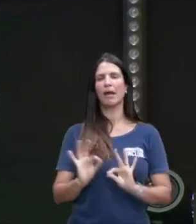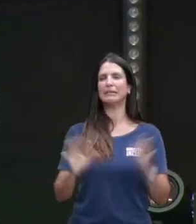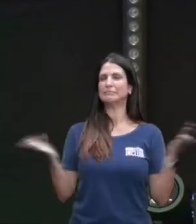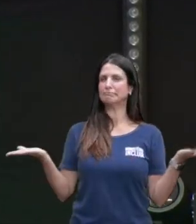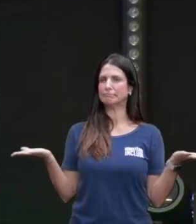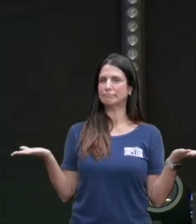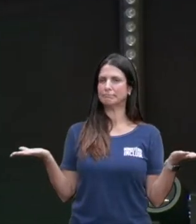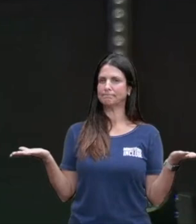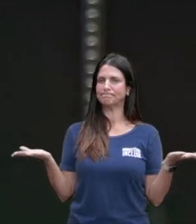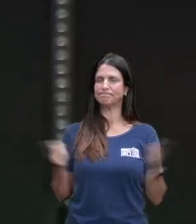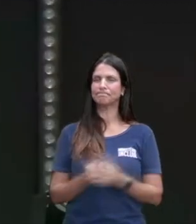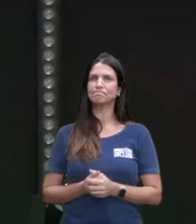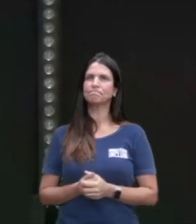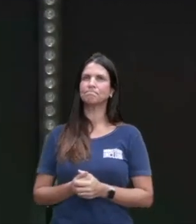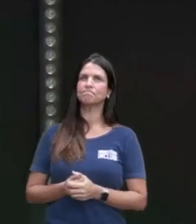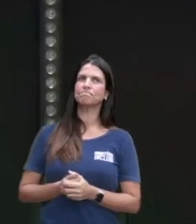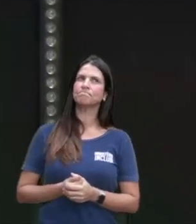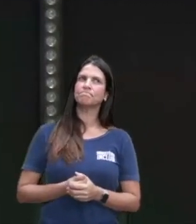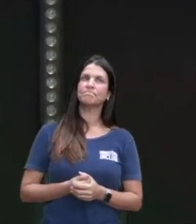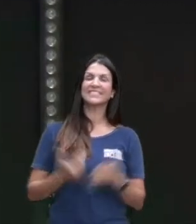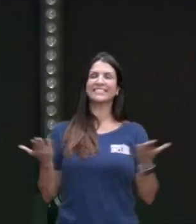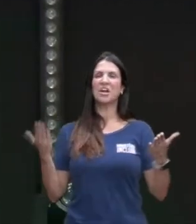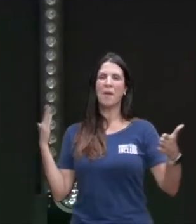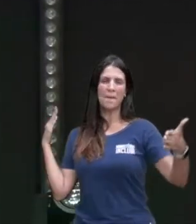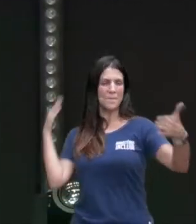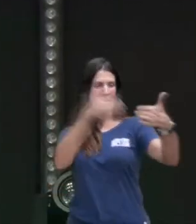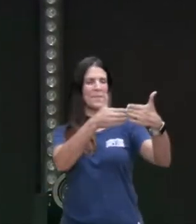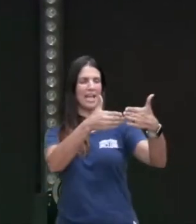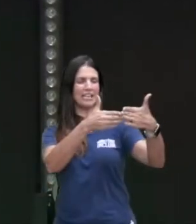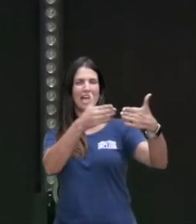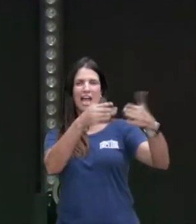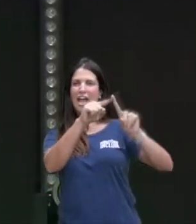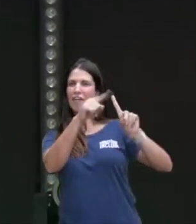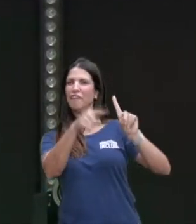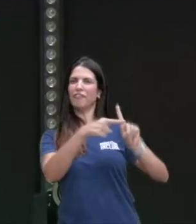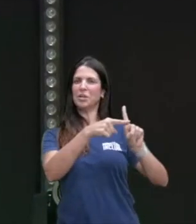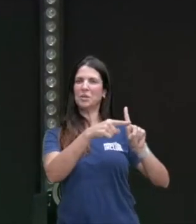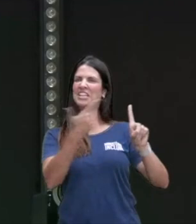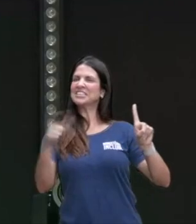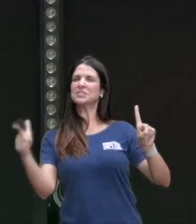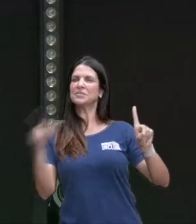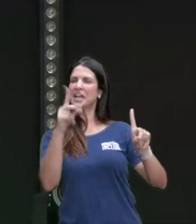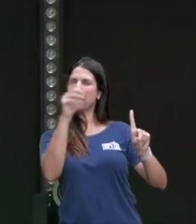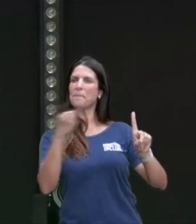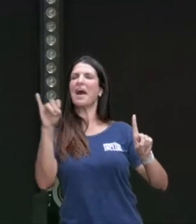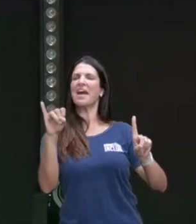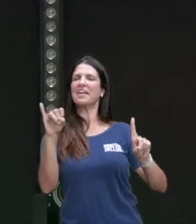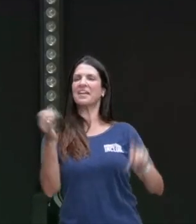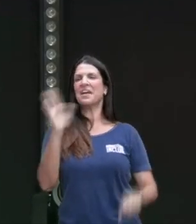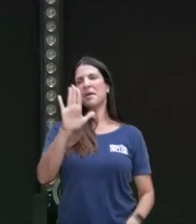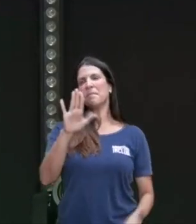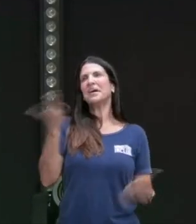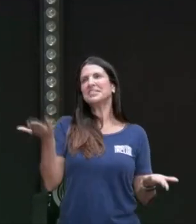tu quer dizer então que você botou uma meta de ter um filho eu não tenho um pai para o filho mas pelo teu filho você